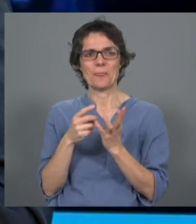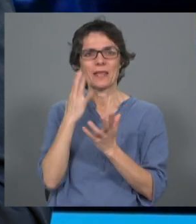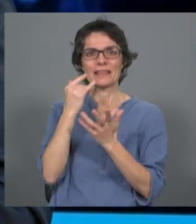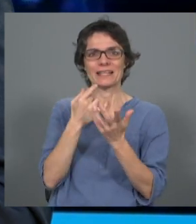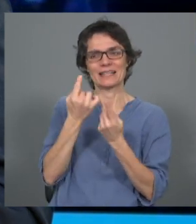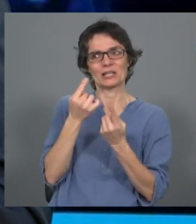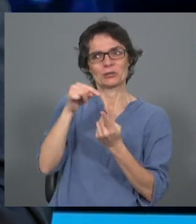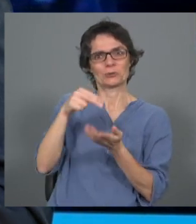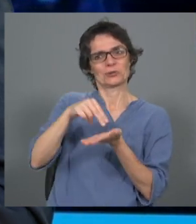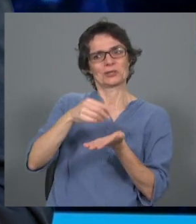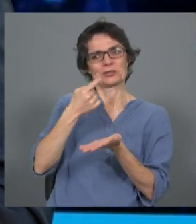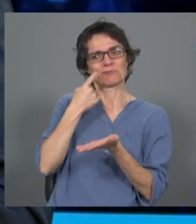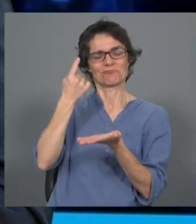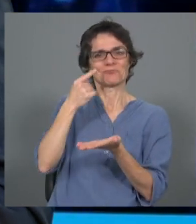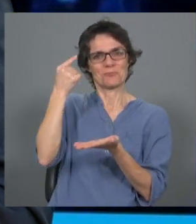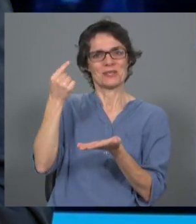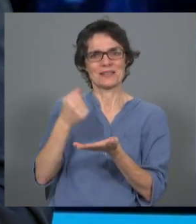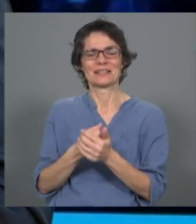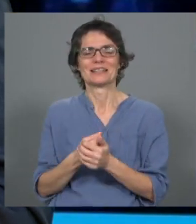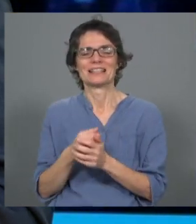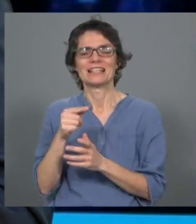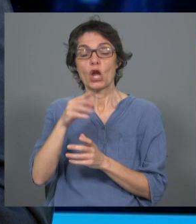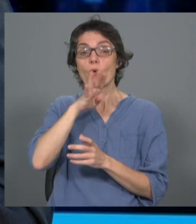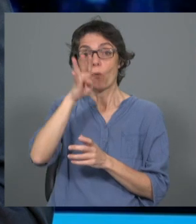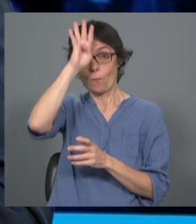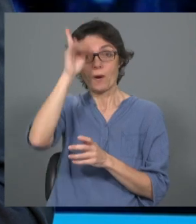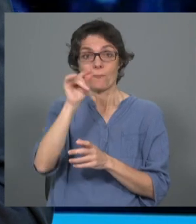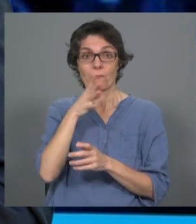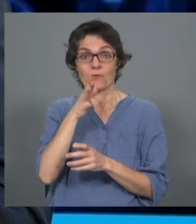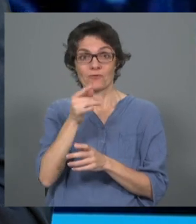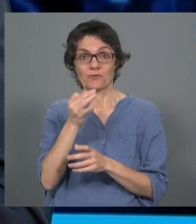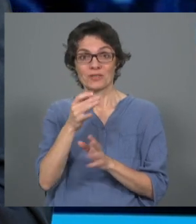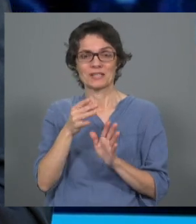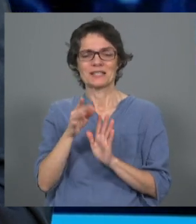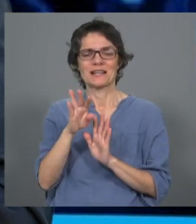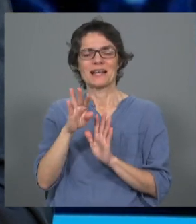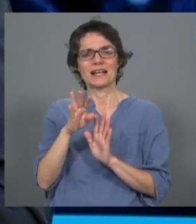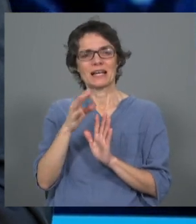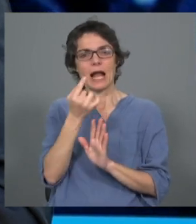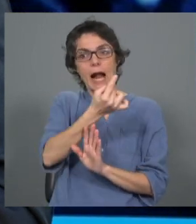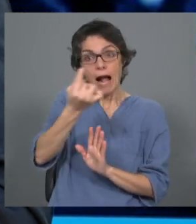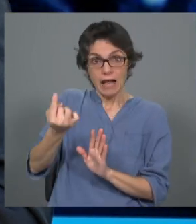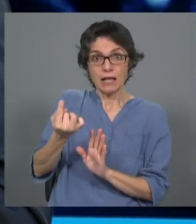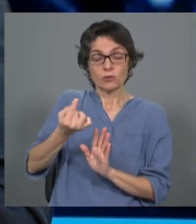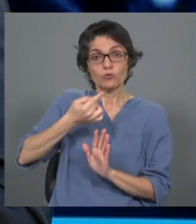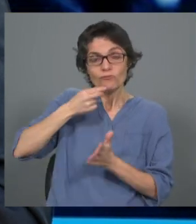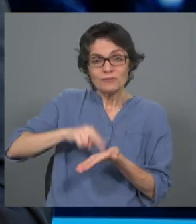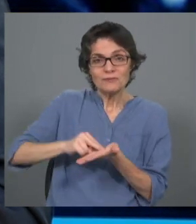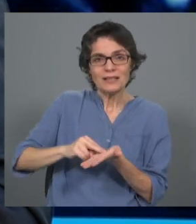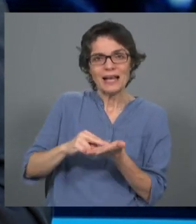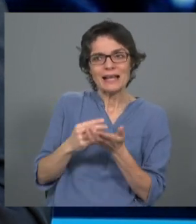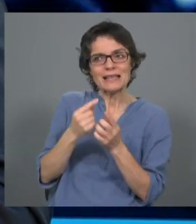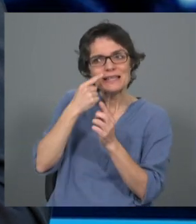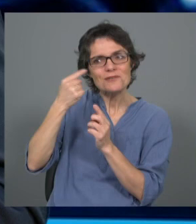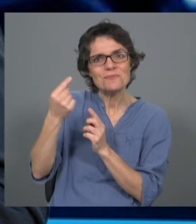mesmo, até de uma forma especial aos acólitos, que é esta originalidade de cada um,